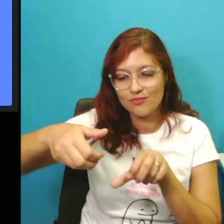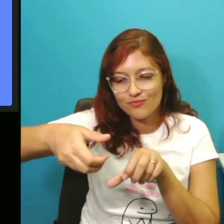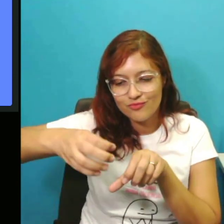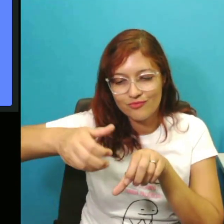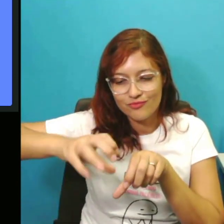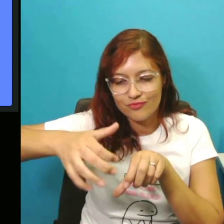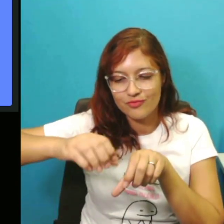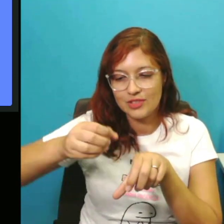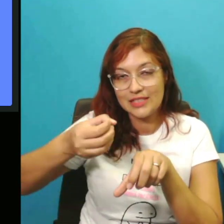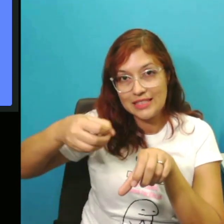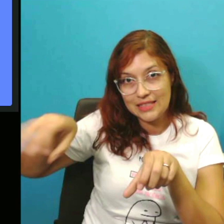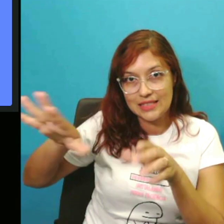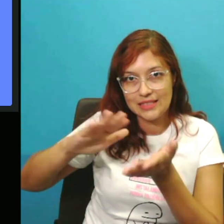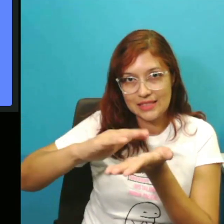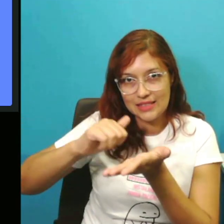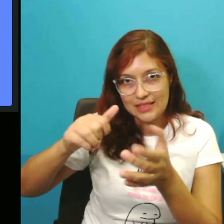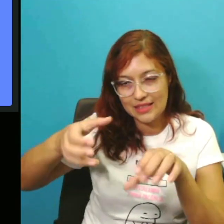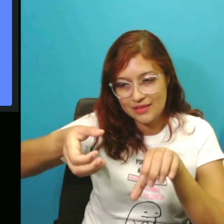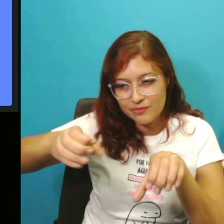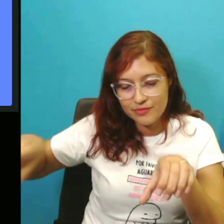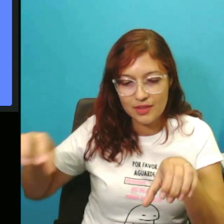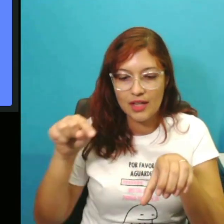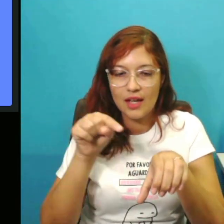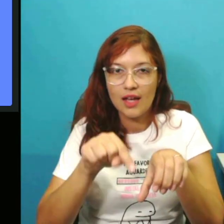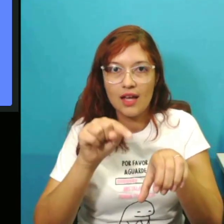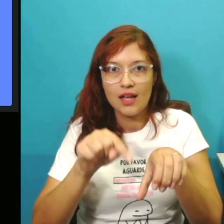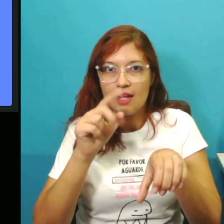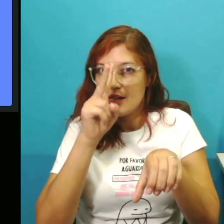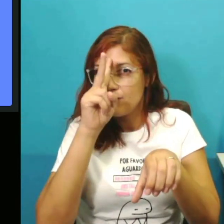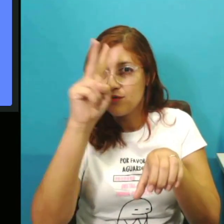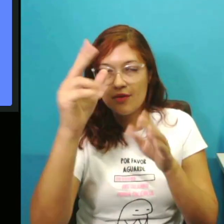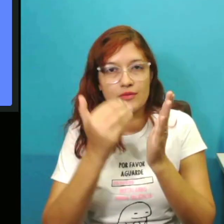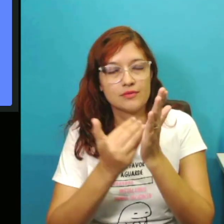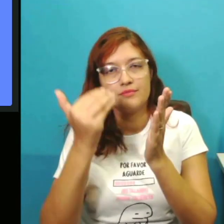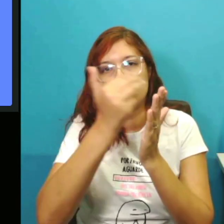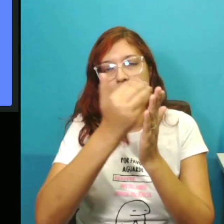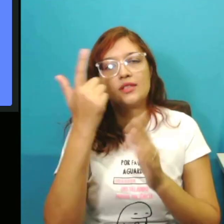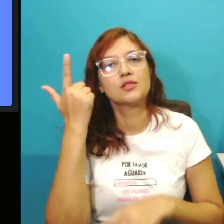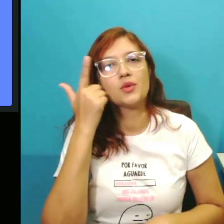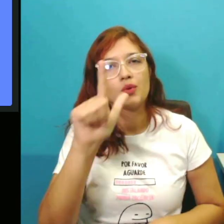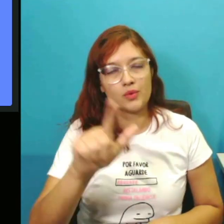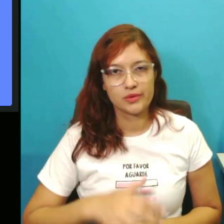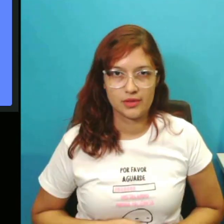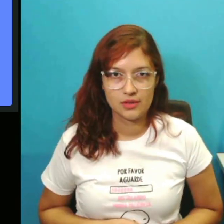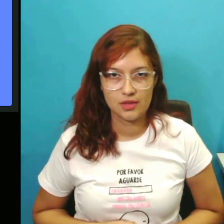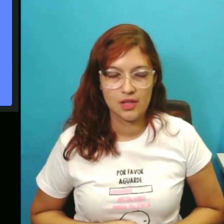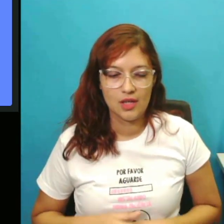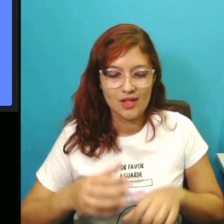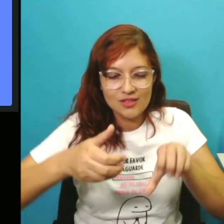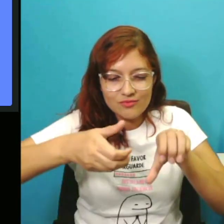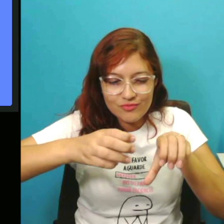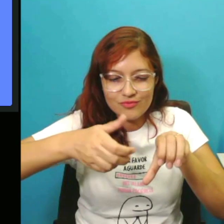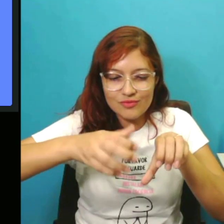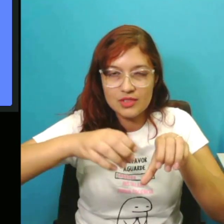e ele precisa ter uma peça chamada colimador que possa ser retirada.